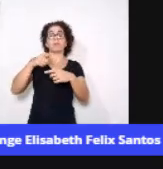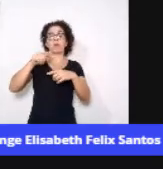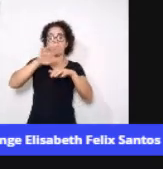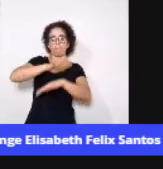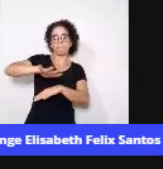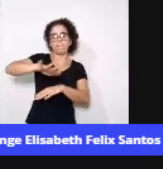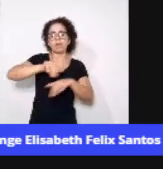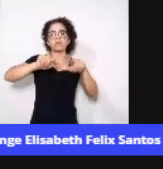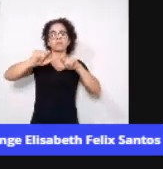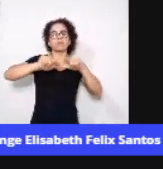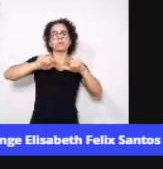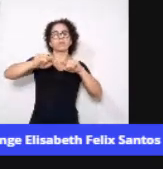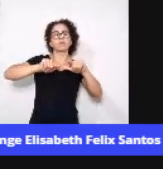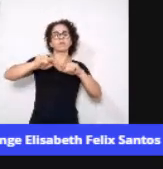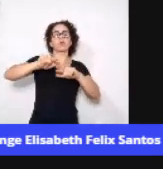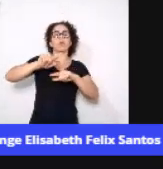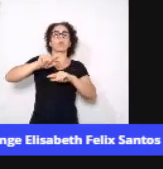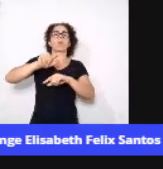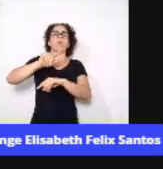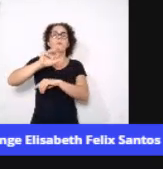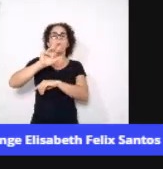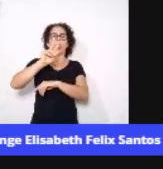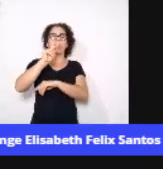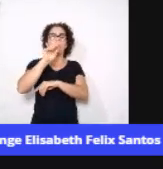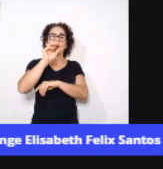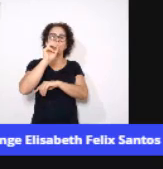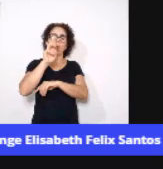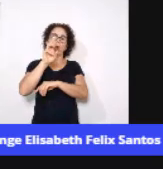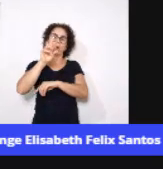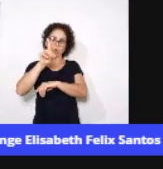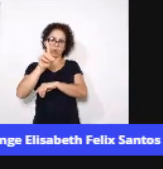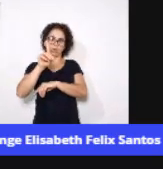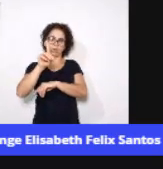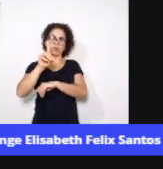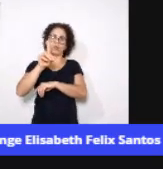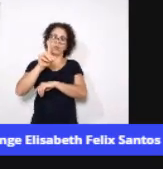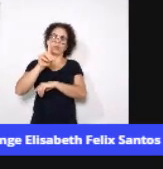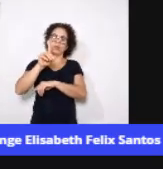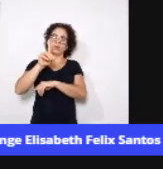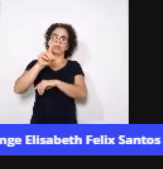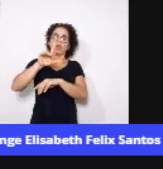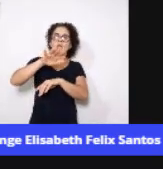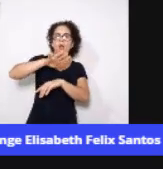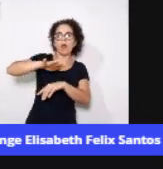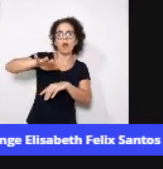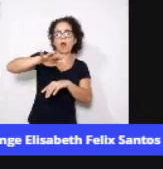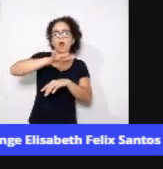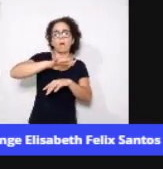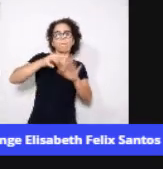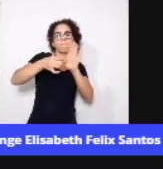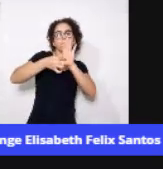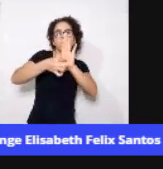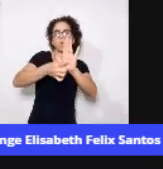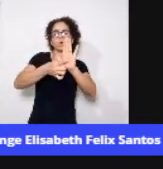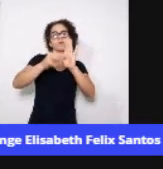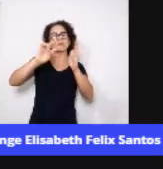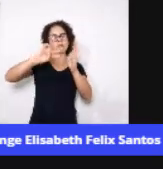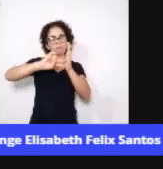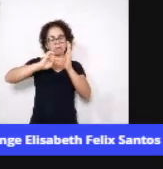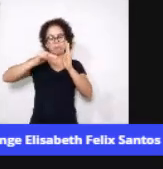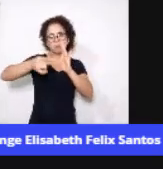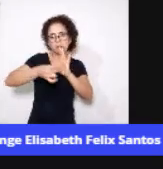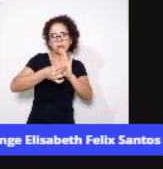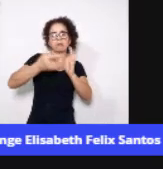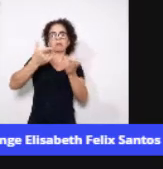Google Workspace, que é um serviço do Google que oferece versões de vários produtos